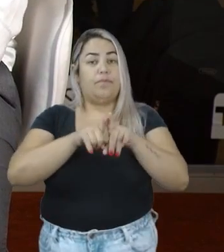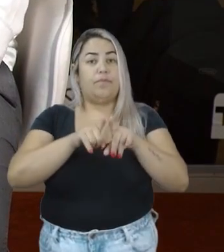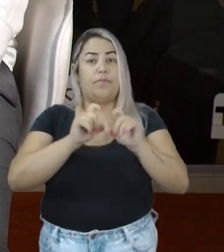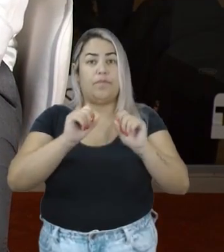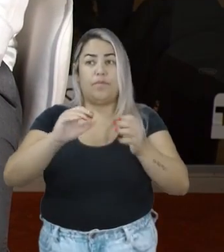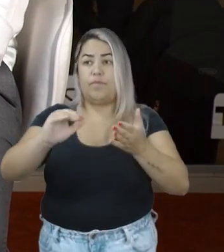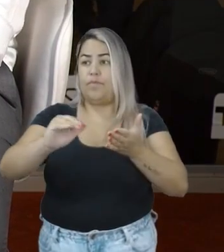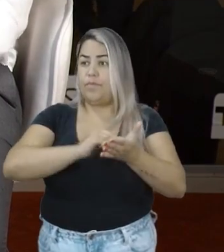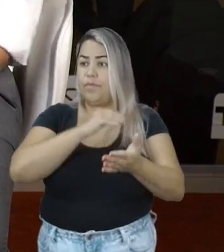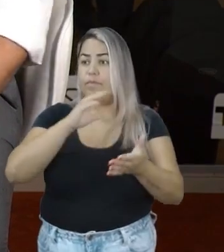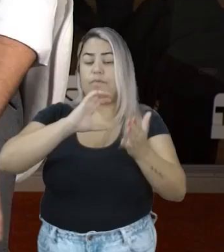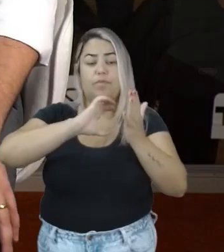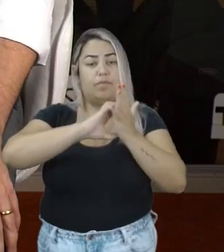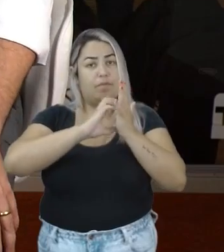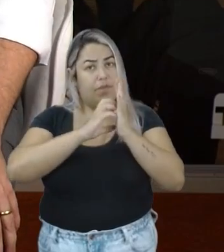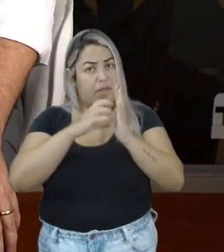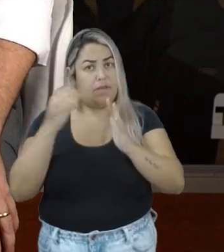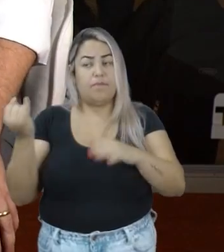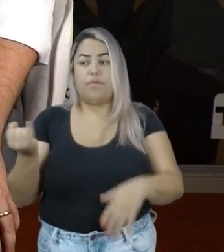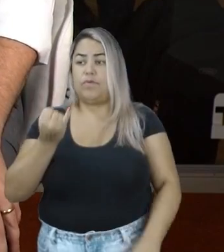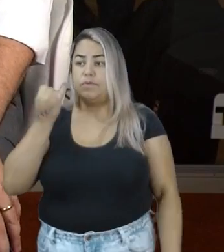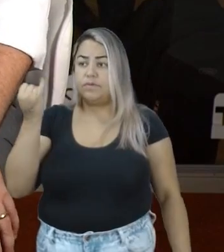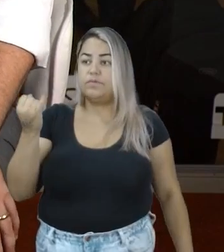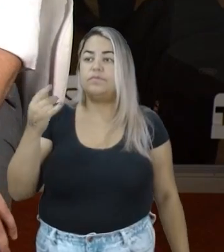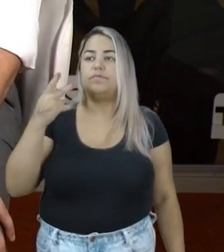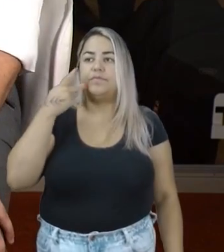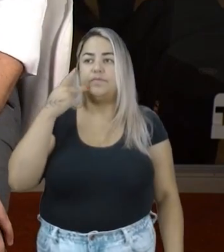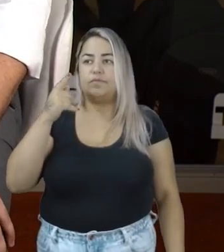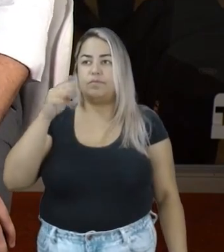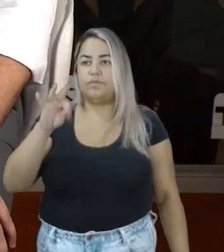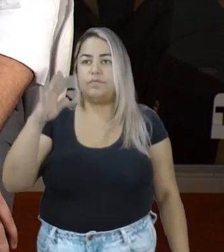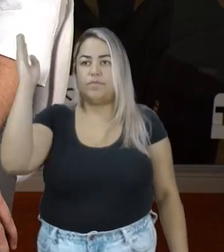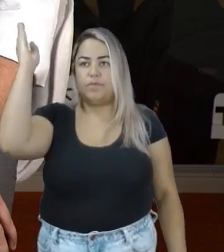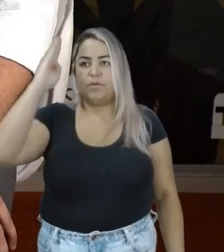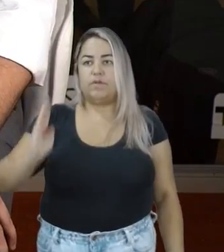por esse momento aqui muito importante para o PT e para o Brasil.